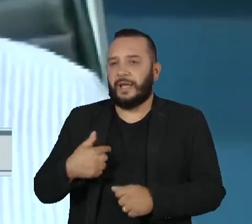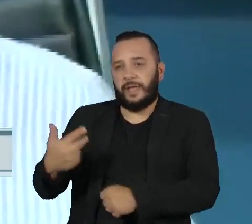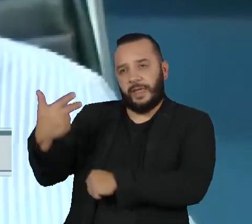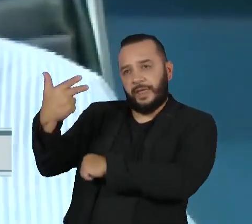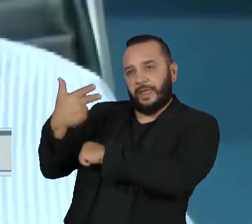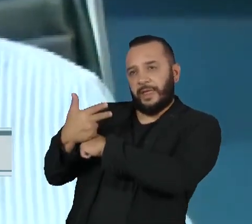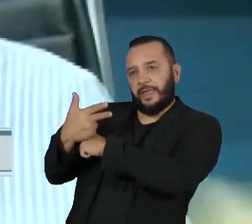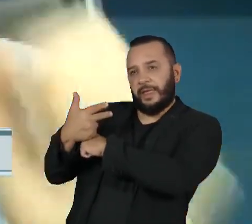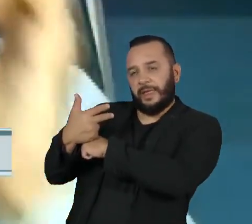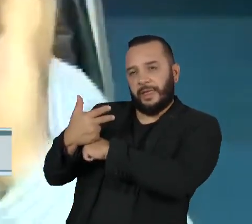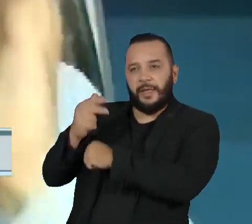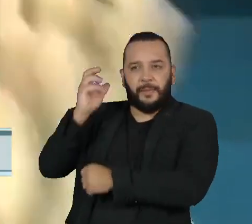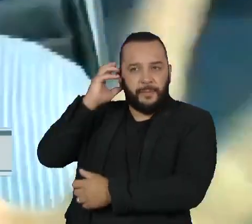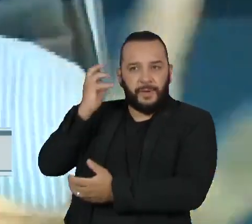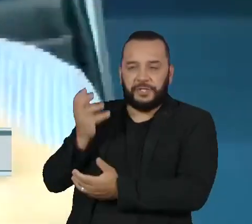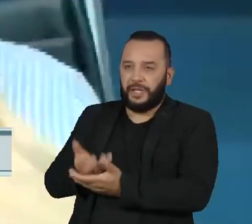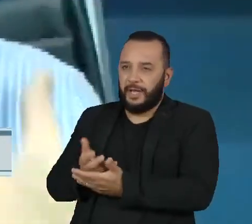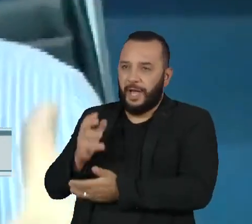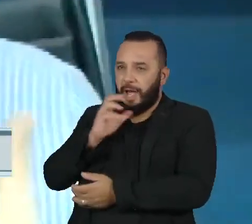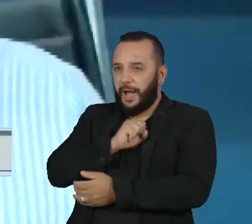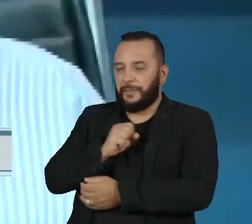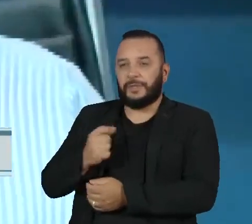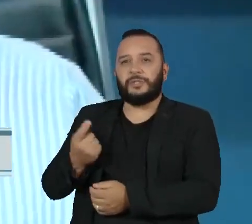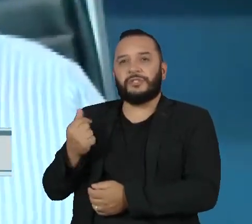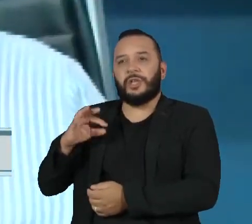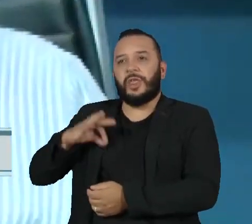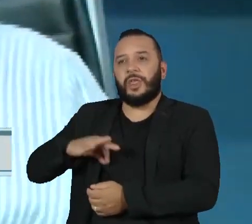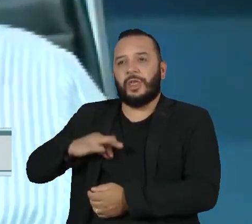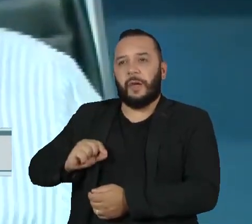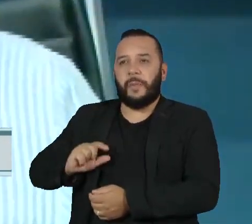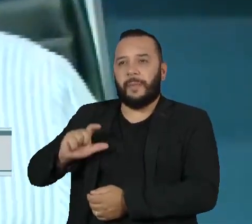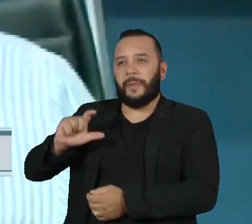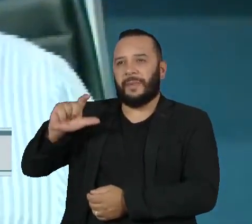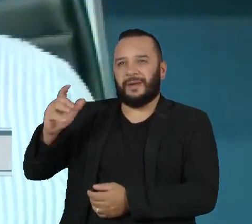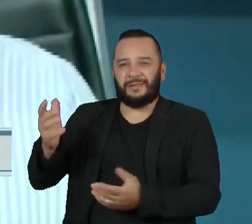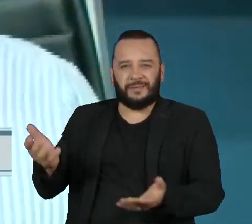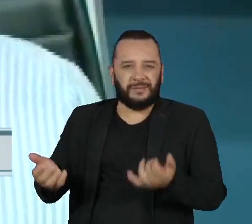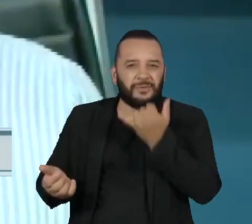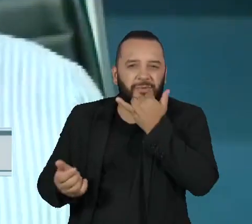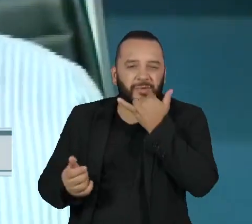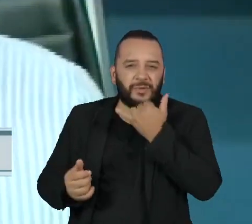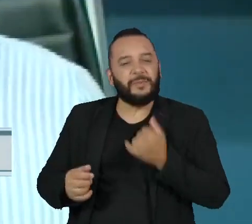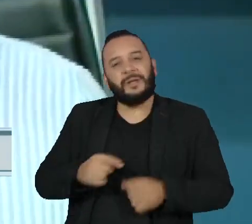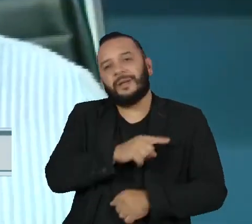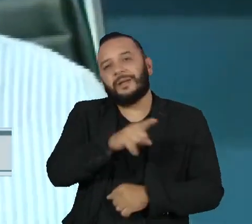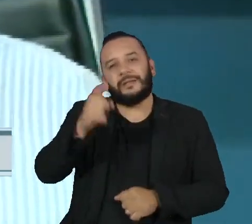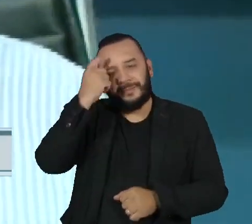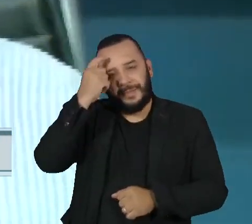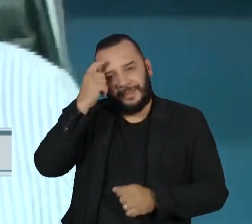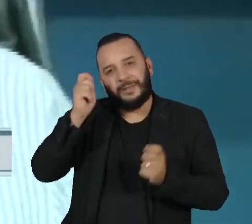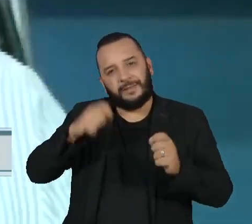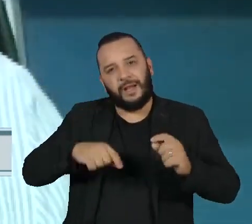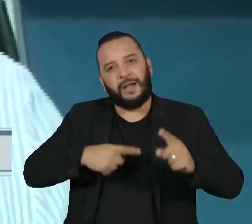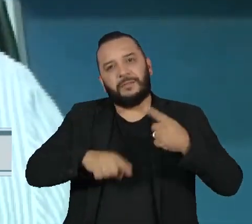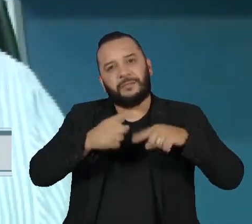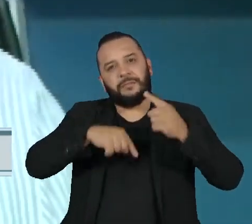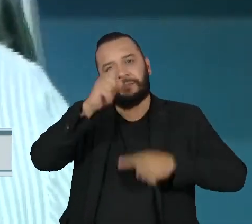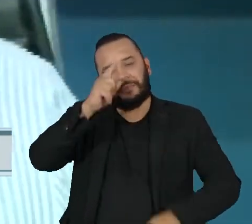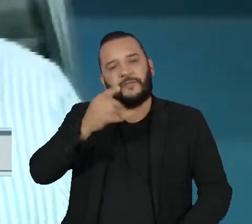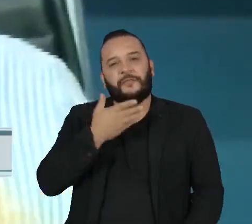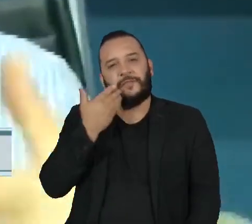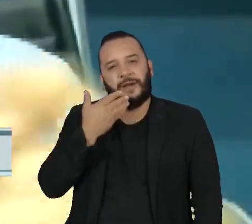fazendo podcasts divertidos e rápidos nós vendemos a imagem do enriquecimento fácil para essa geração e ela tem esta